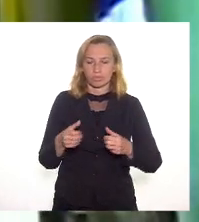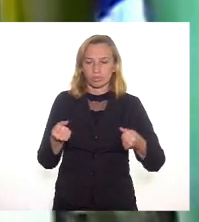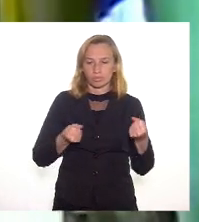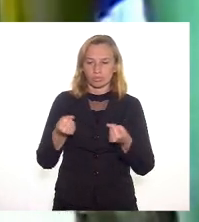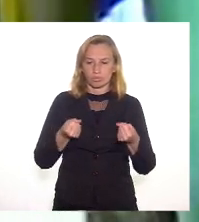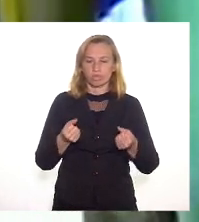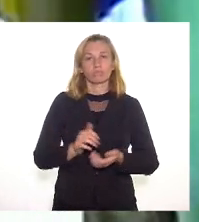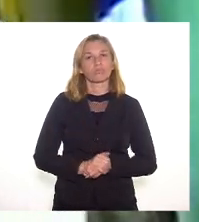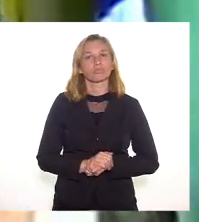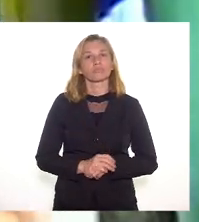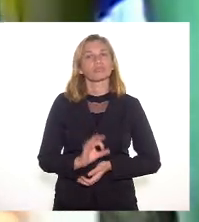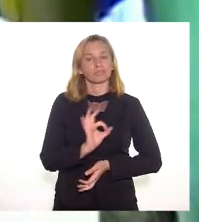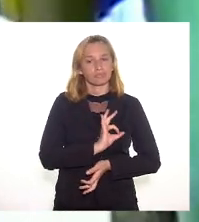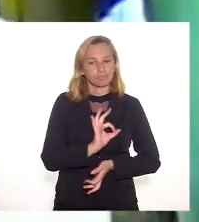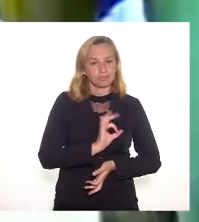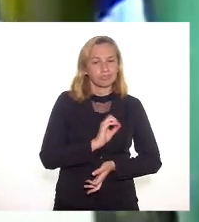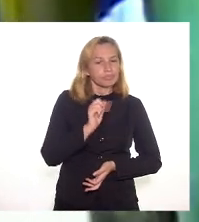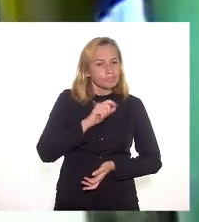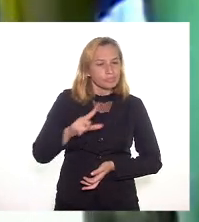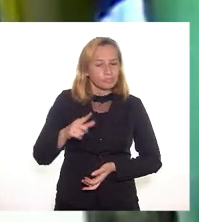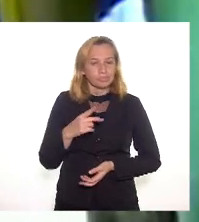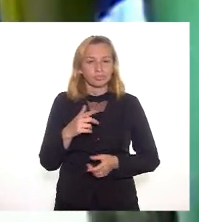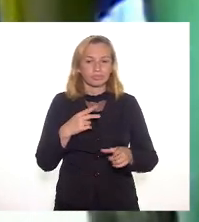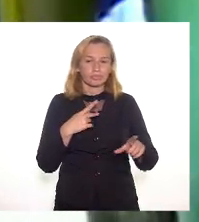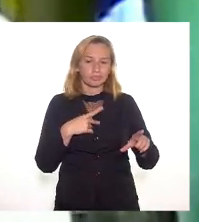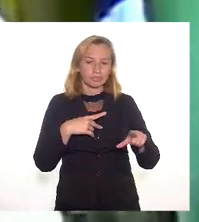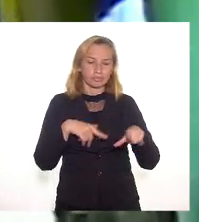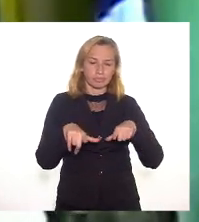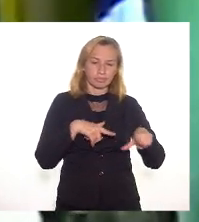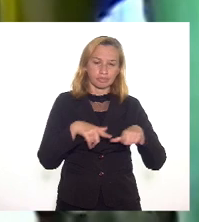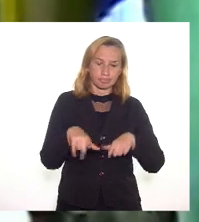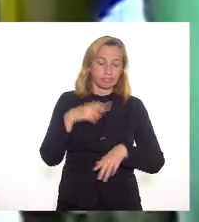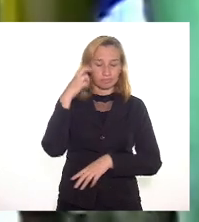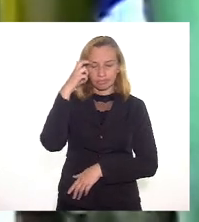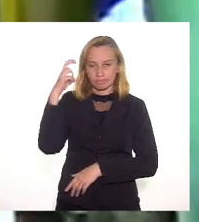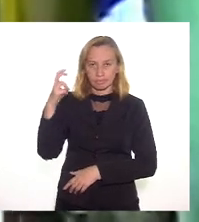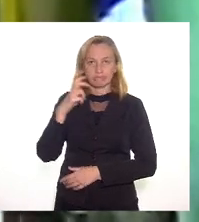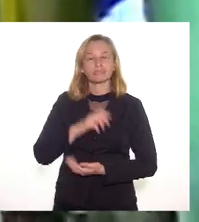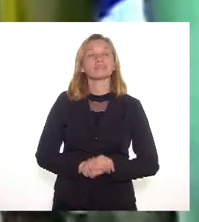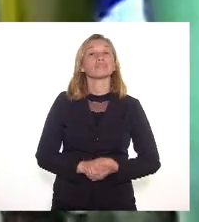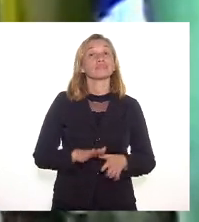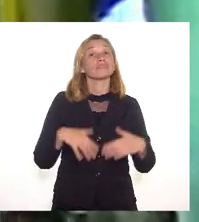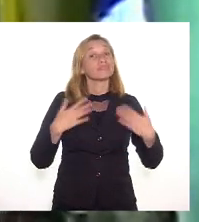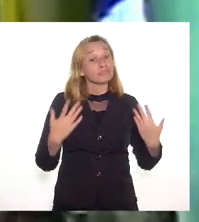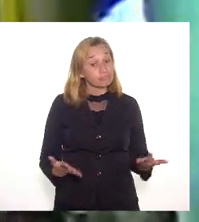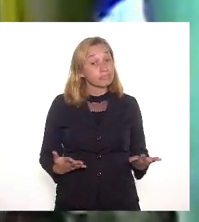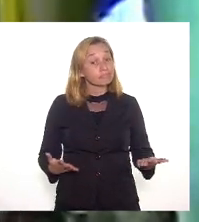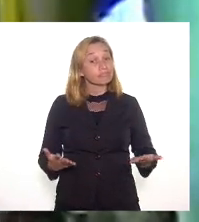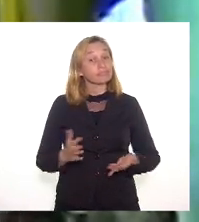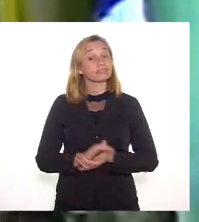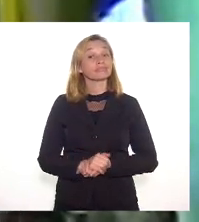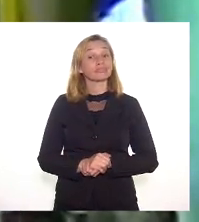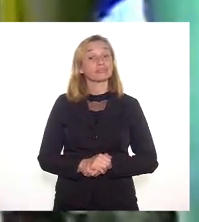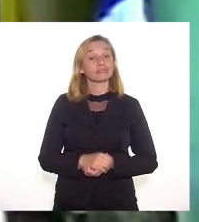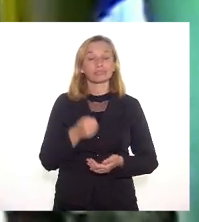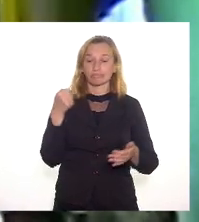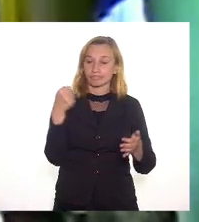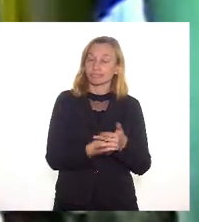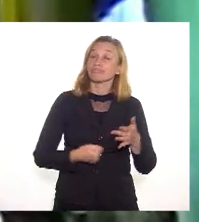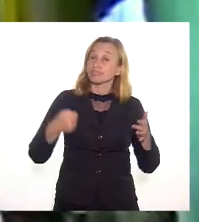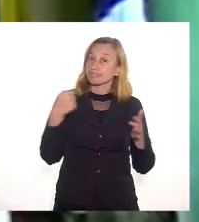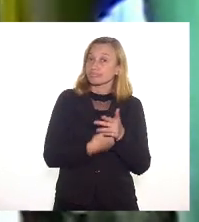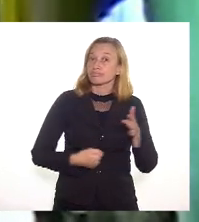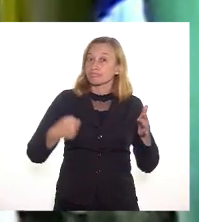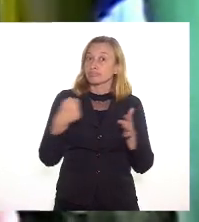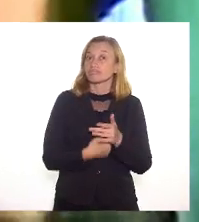a polícia civil fazendo trabalho de inteligência. Então, a gente fica numa luta grande.